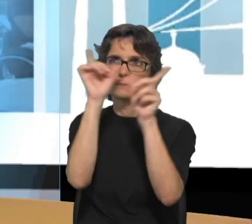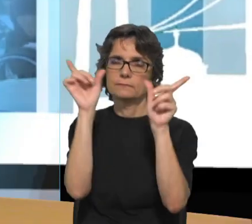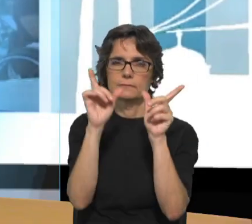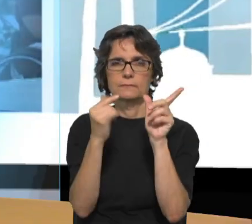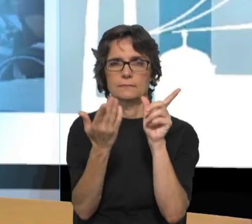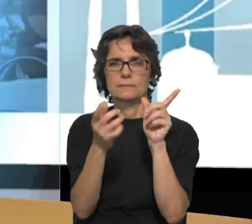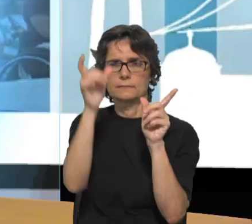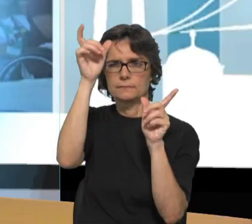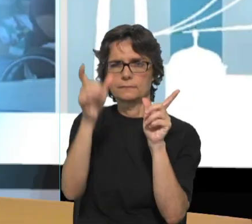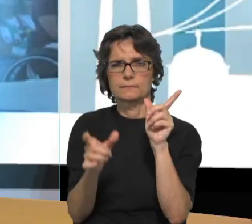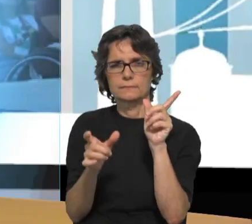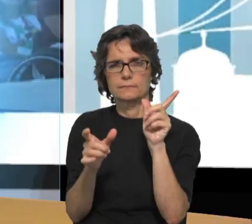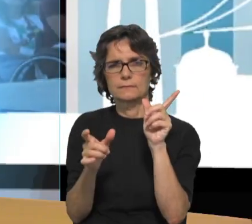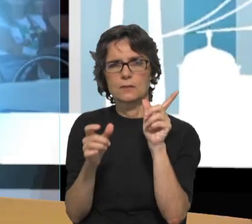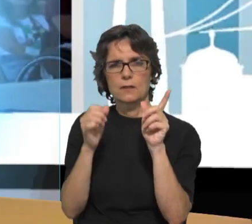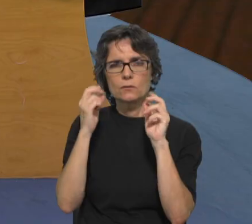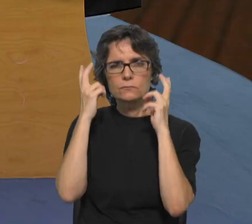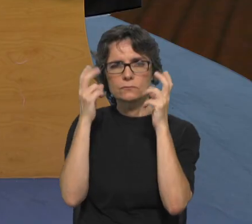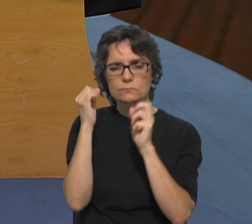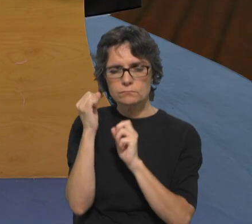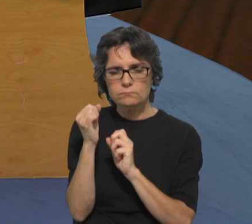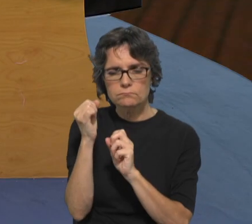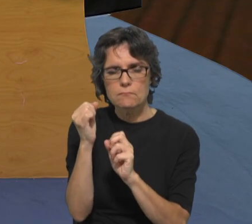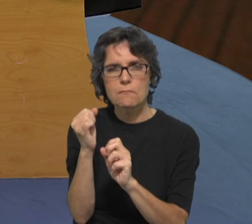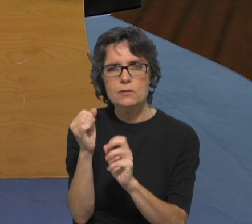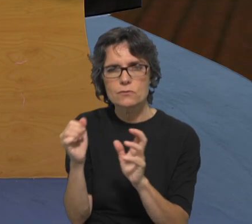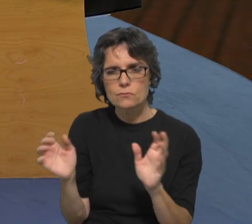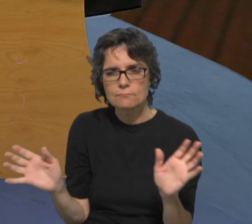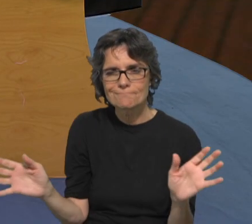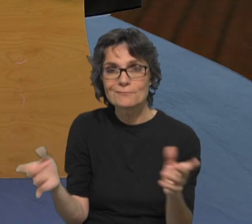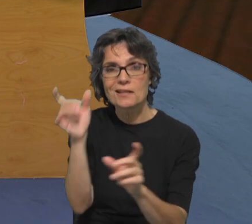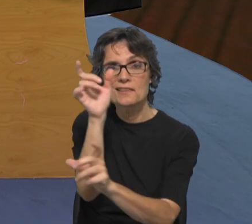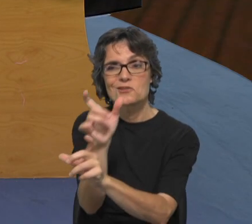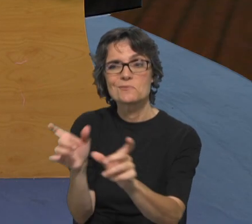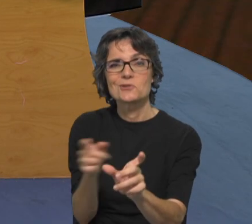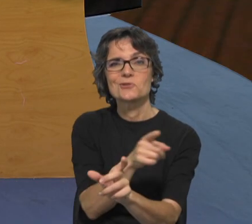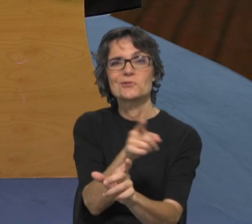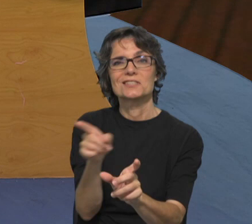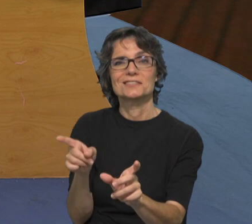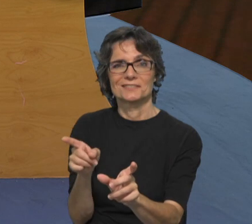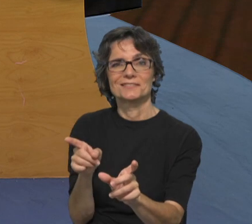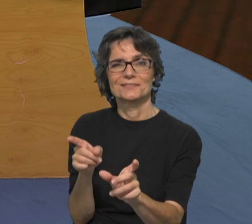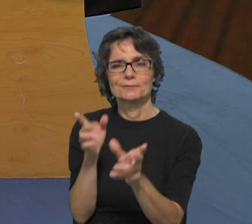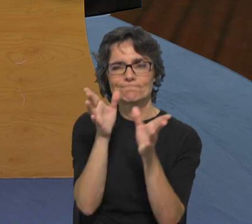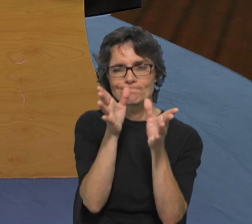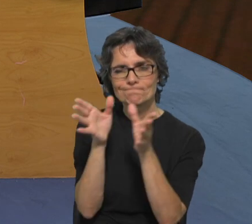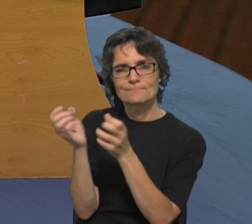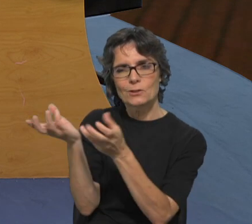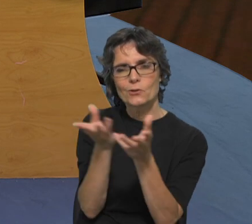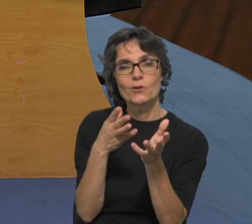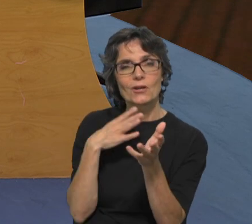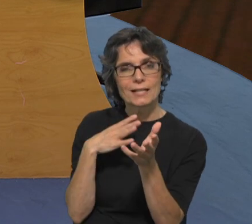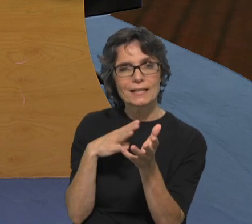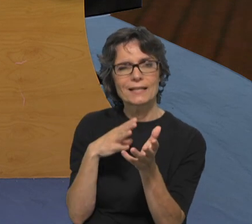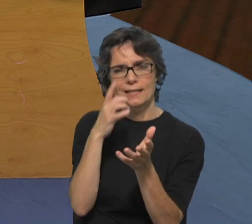pastor que se distancia de um pastor messiânico, mas um pastor próximo que escuta, que olha atentamente, que acolhe quem